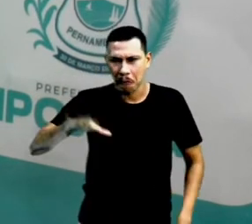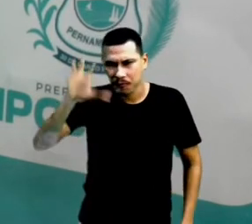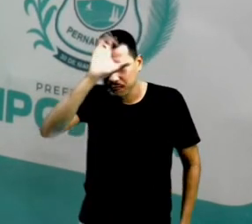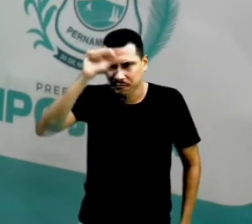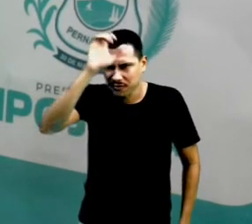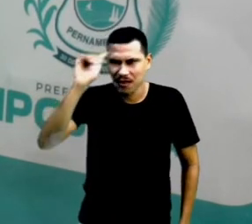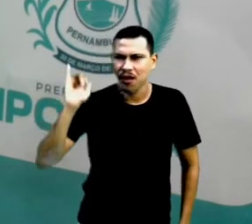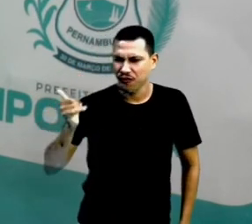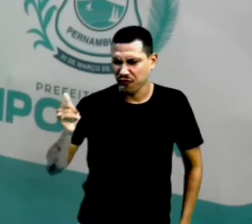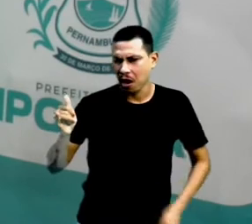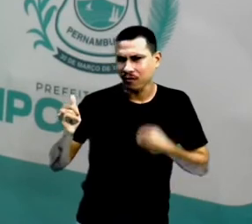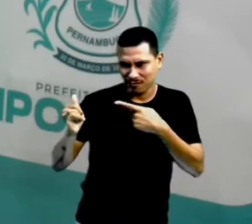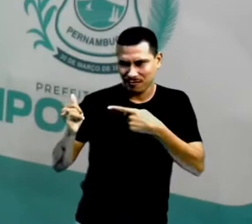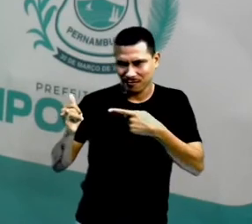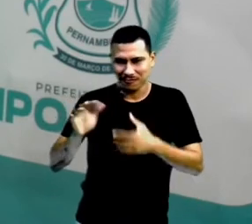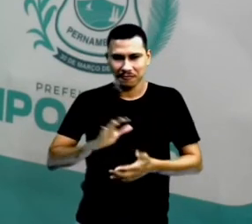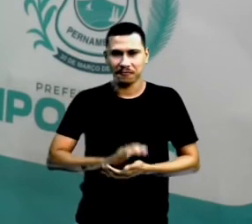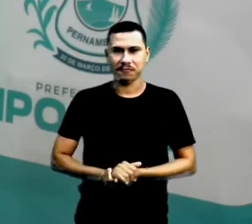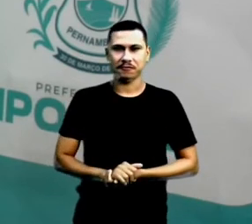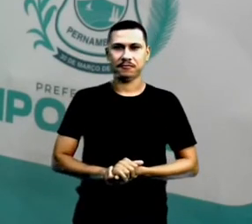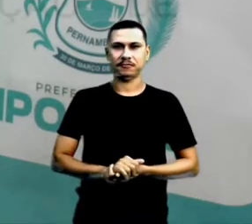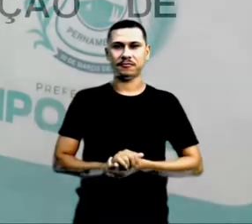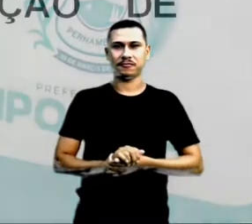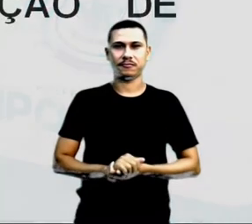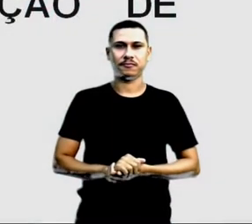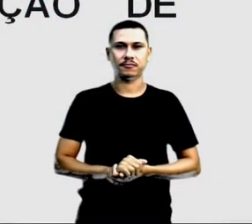que é a fábula? Preste atenção!